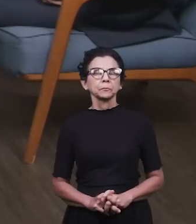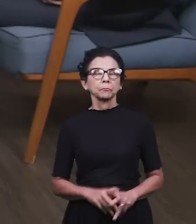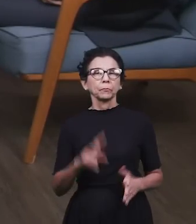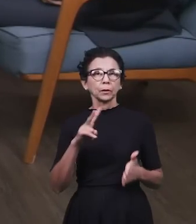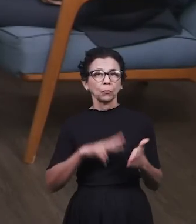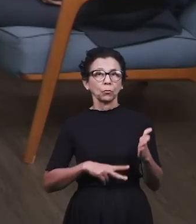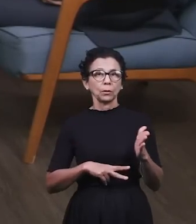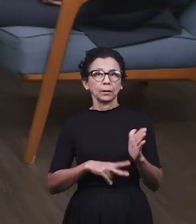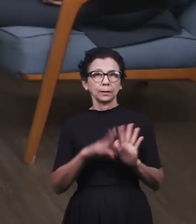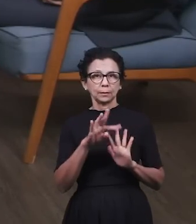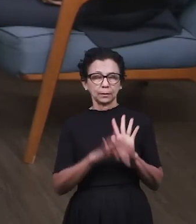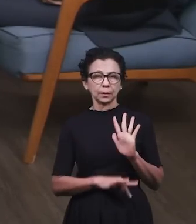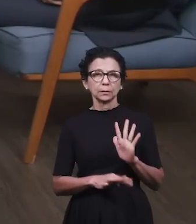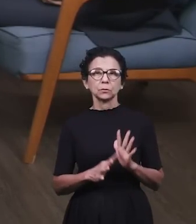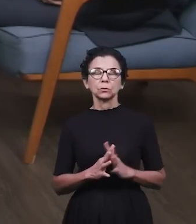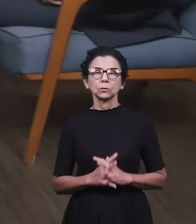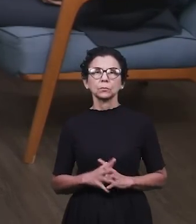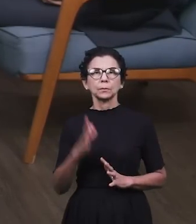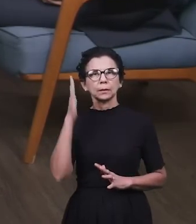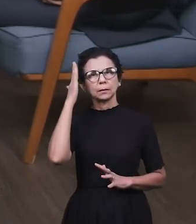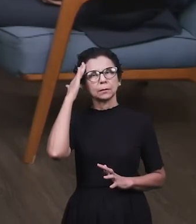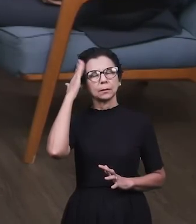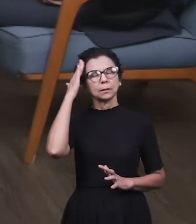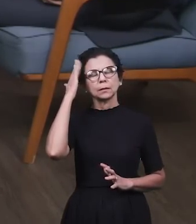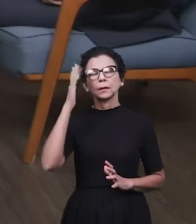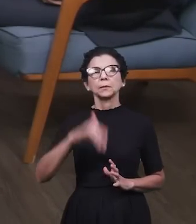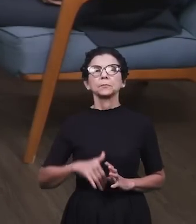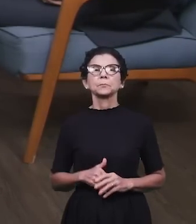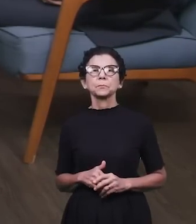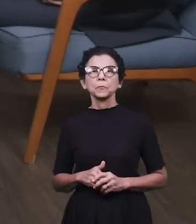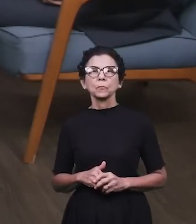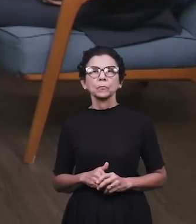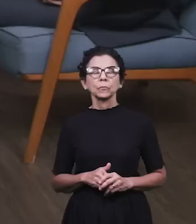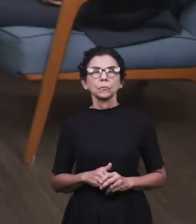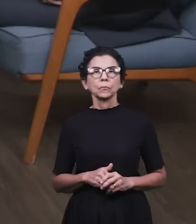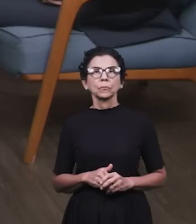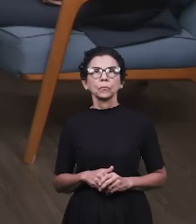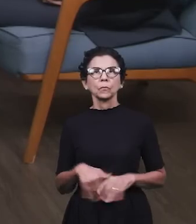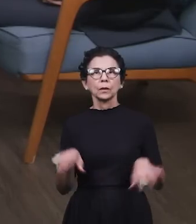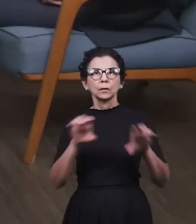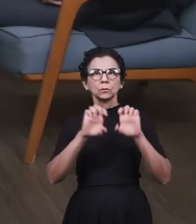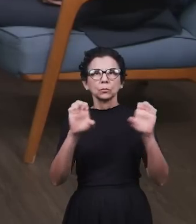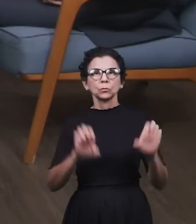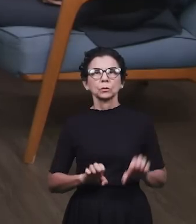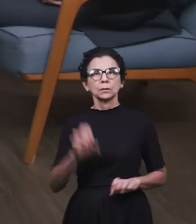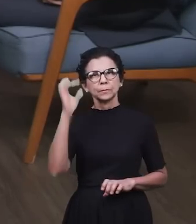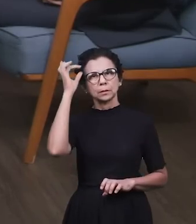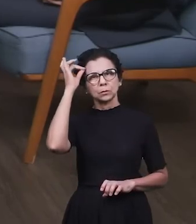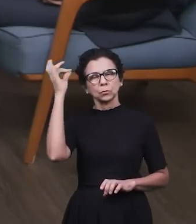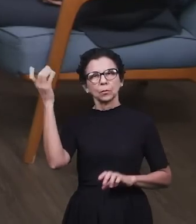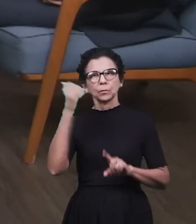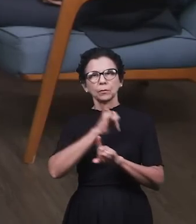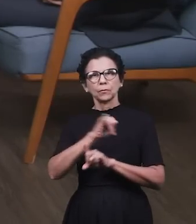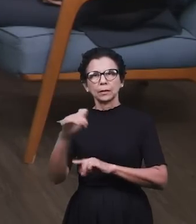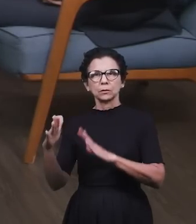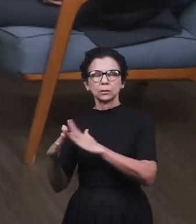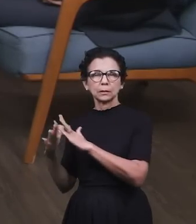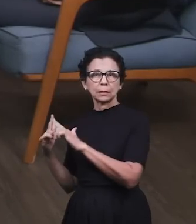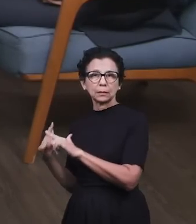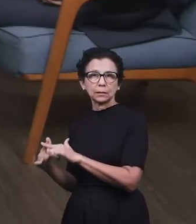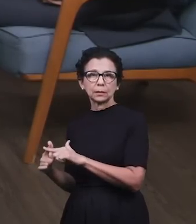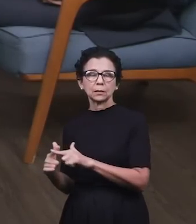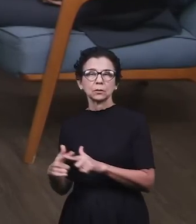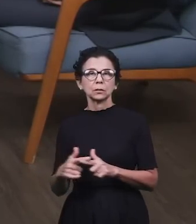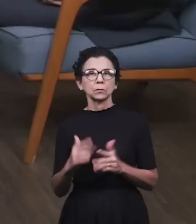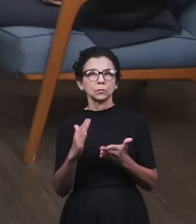mais um texto que fala, para a gente entender a estrutura espiritual e profética da igreja, que está